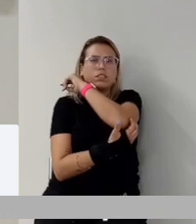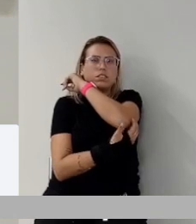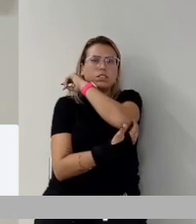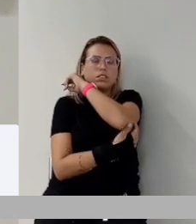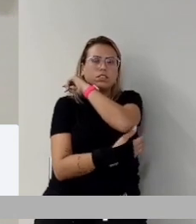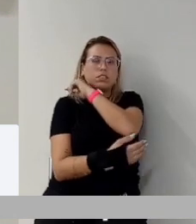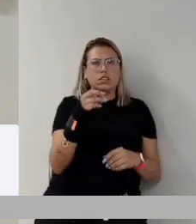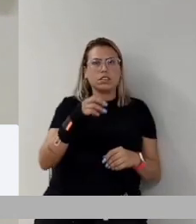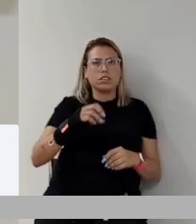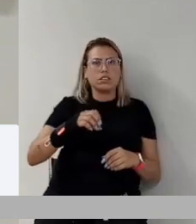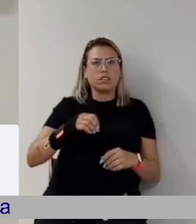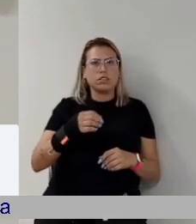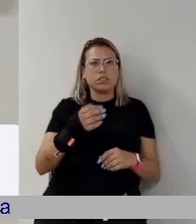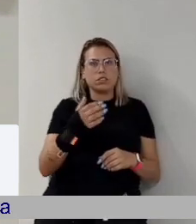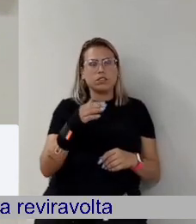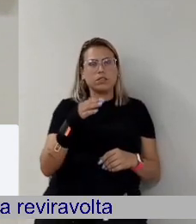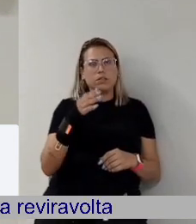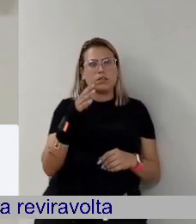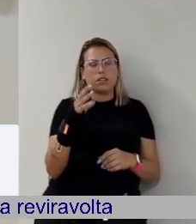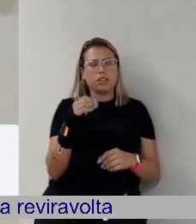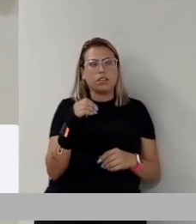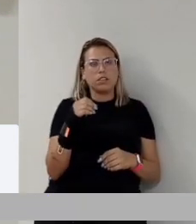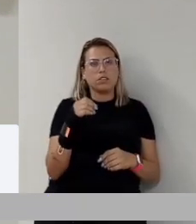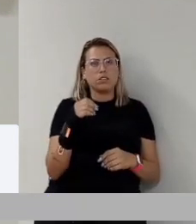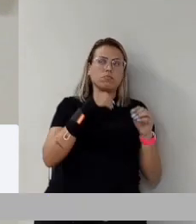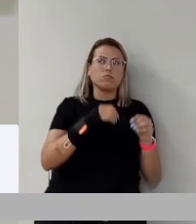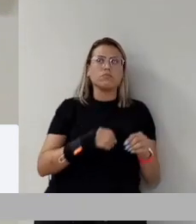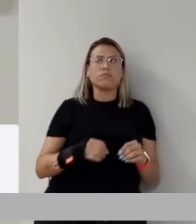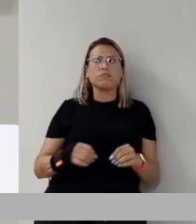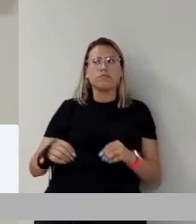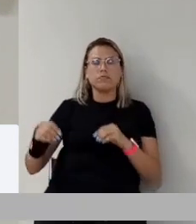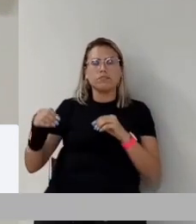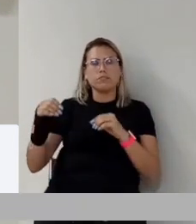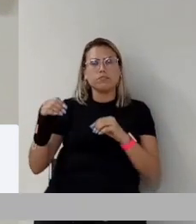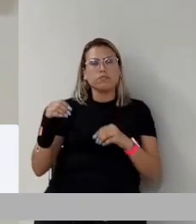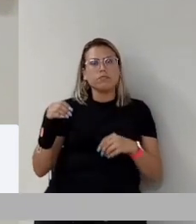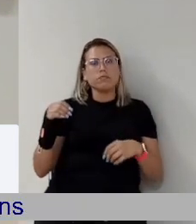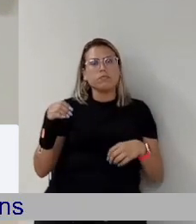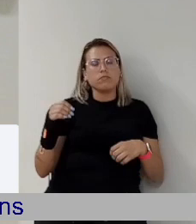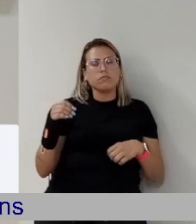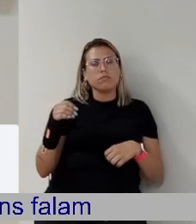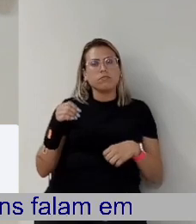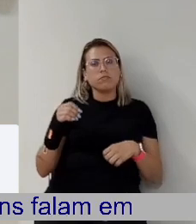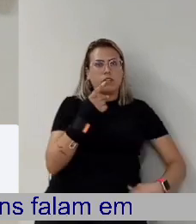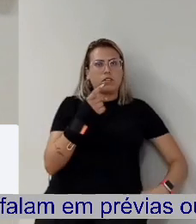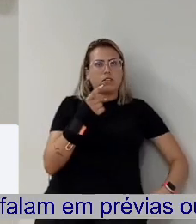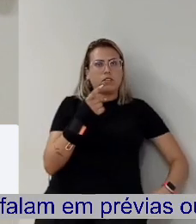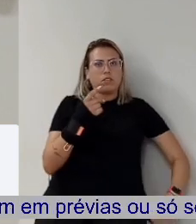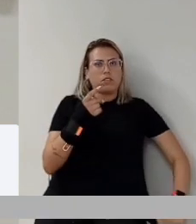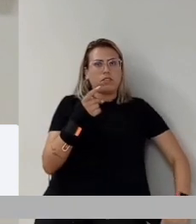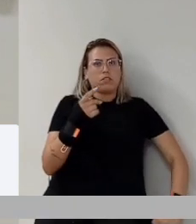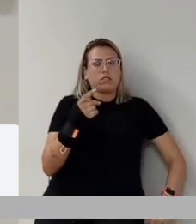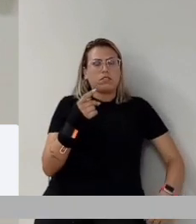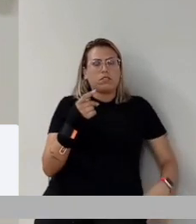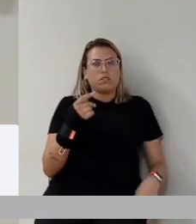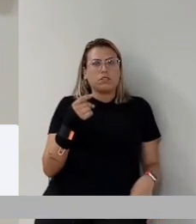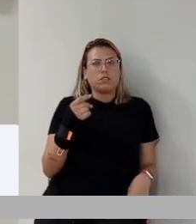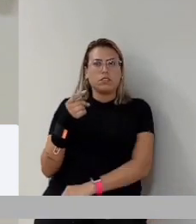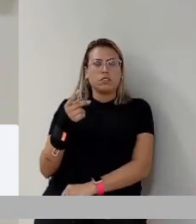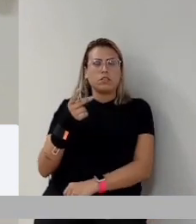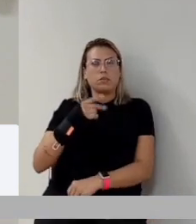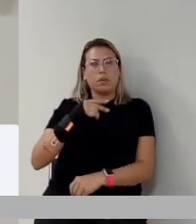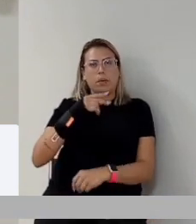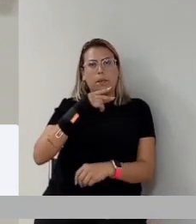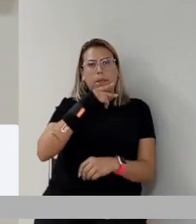houve uma revir volta Possivelmente será adiado né uns falam em prévias outros já se fala um encontro Municipal do